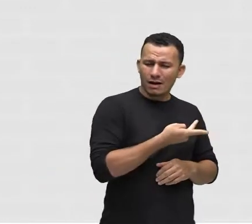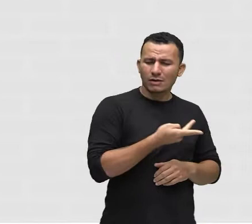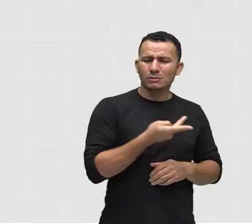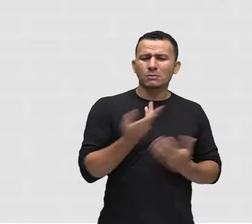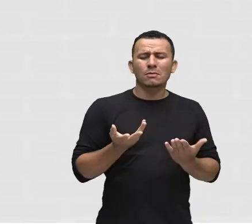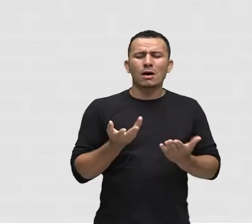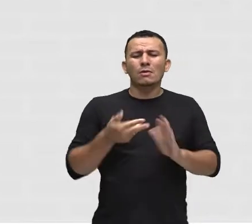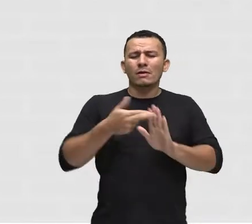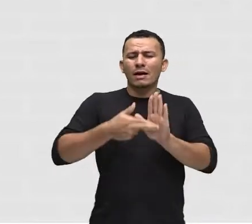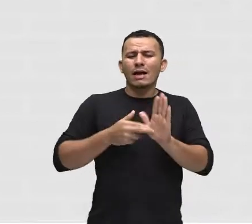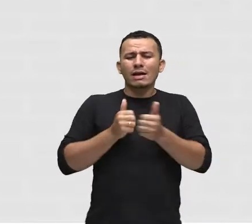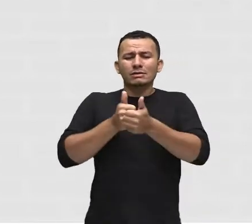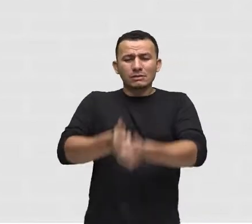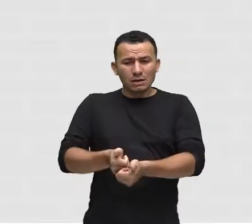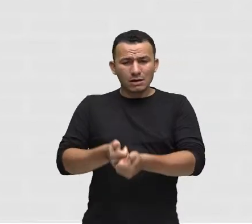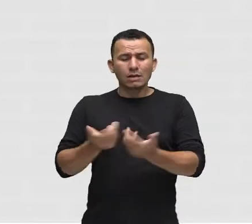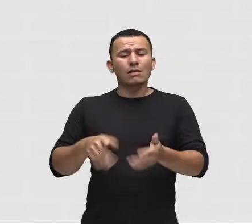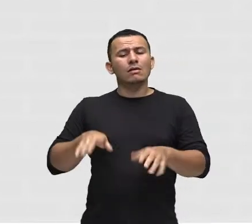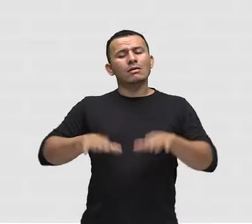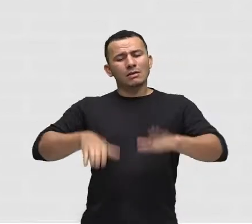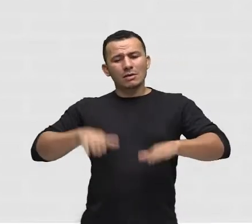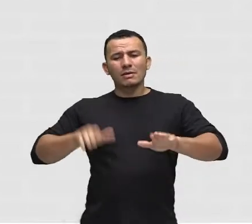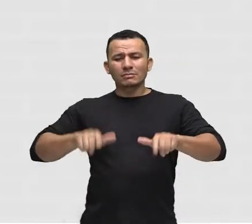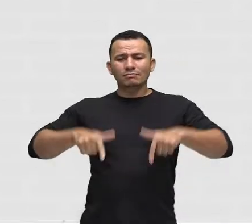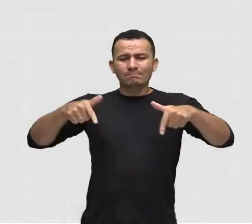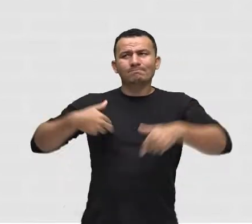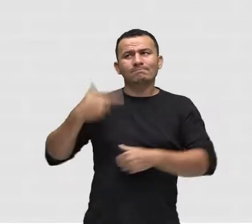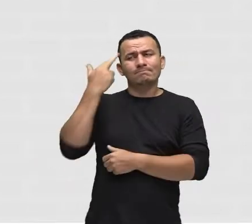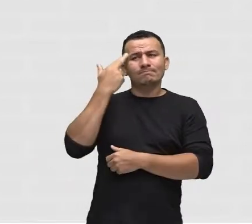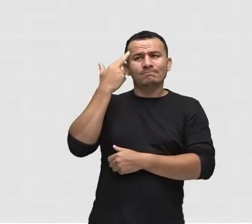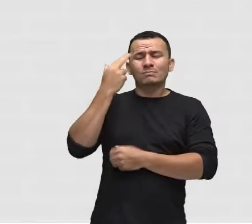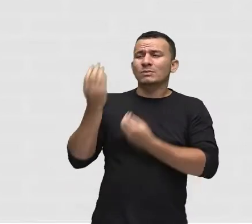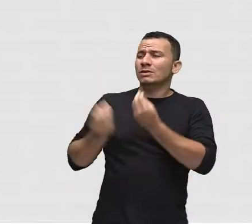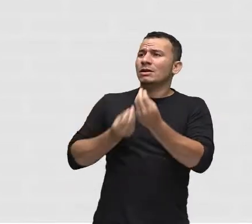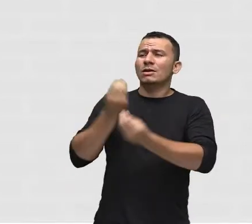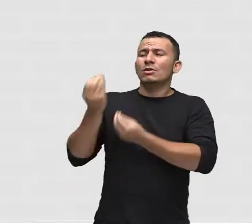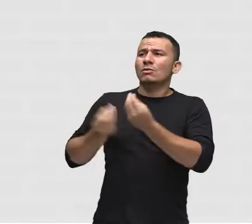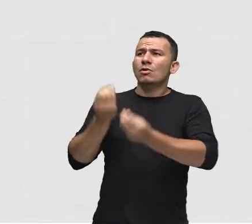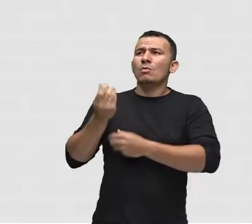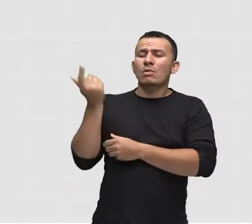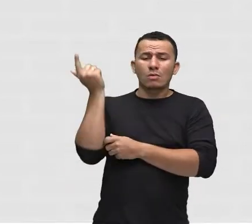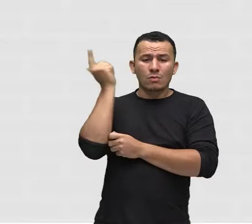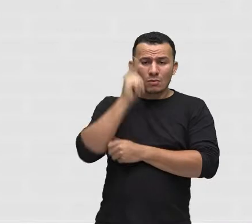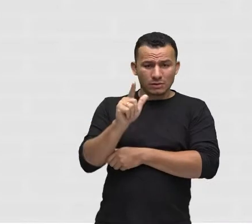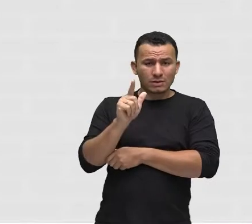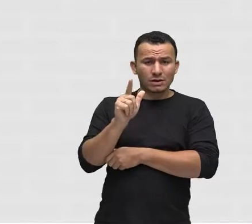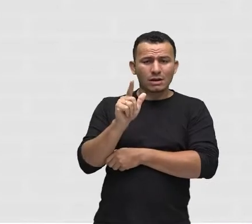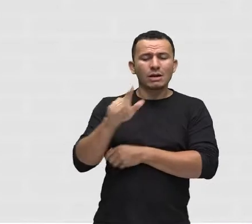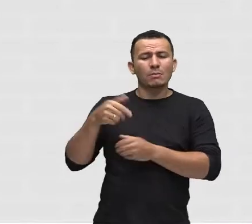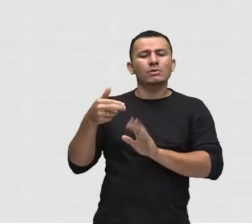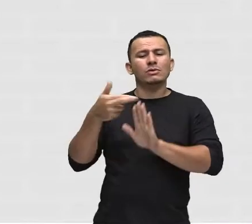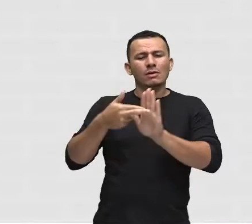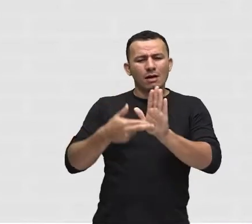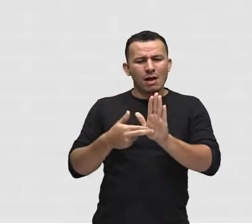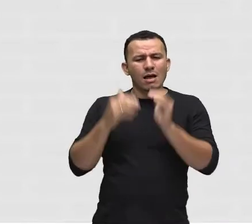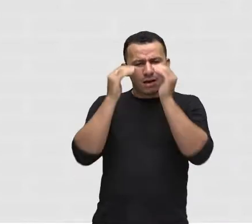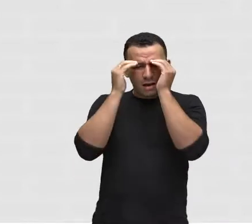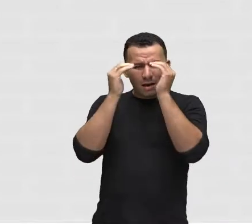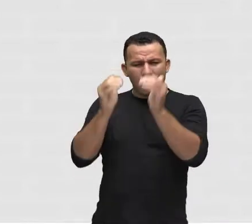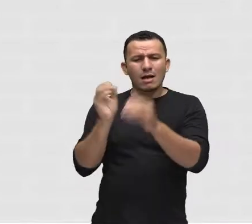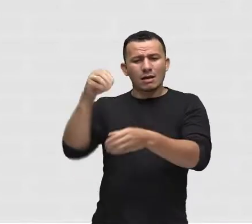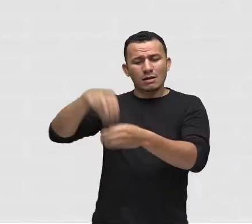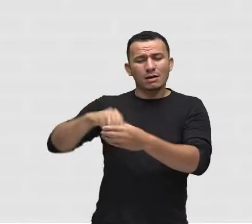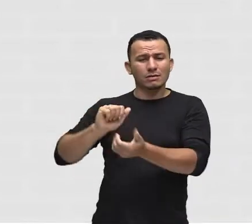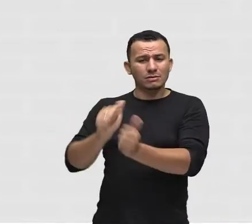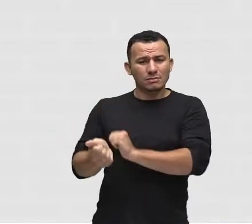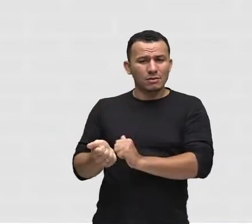fazer, agir de acordo com as suas reflexões, de que forma você vai conseguir concatenar e trazer os seus valores para esse esporte. É